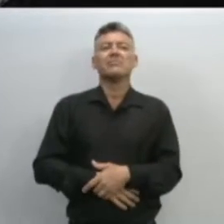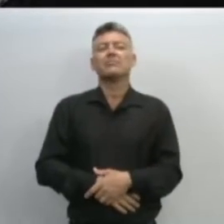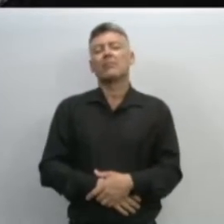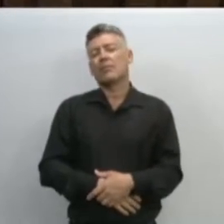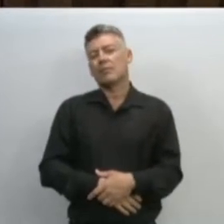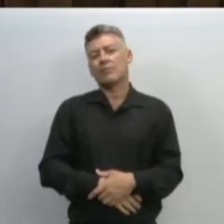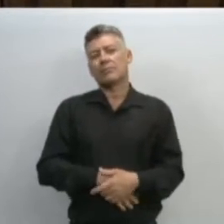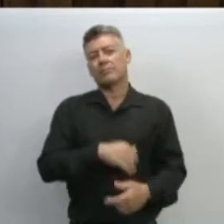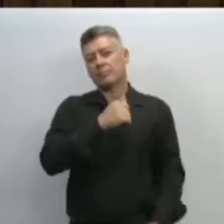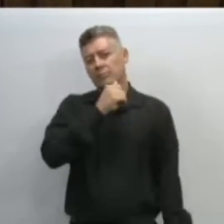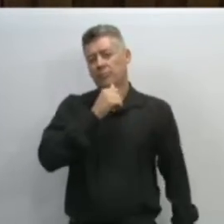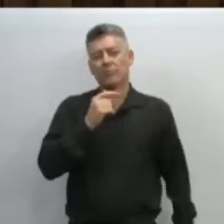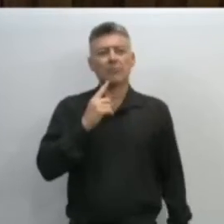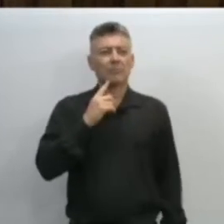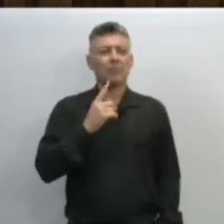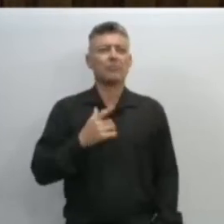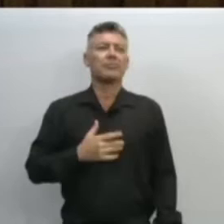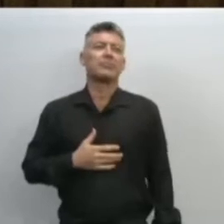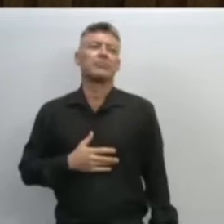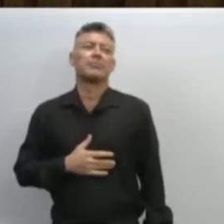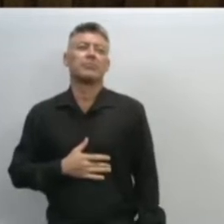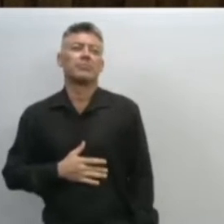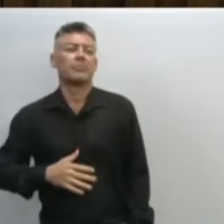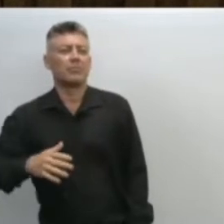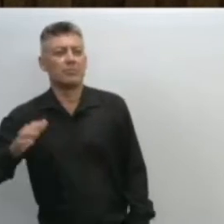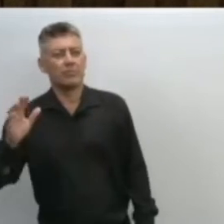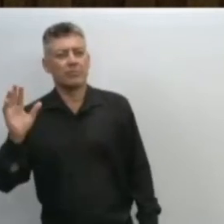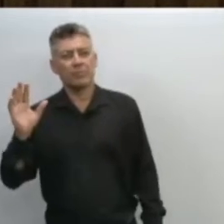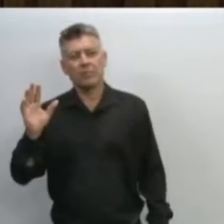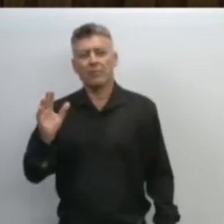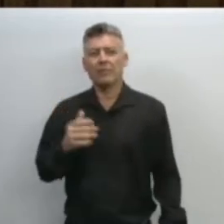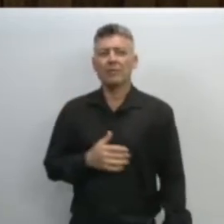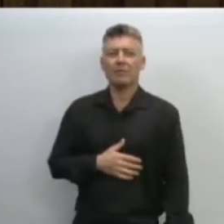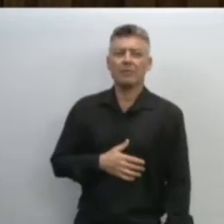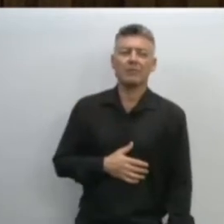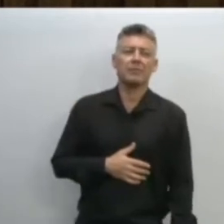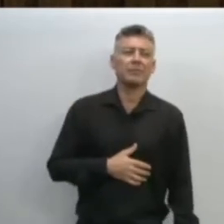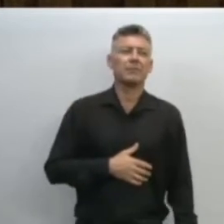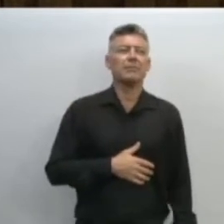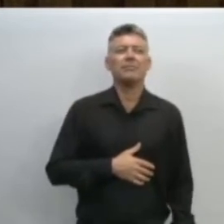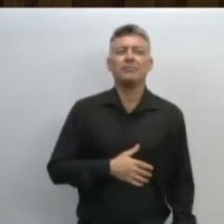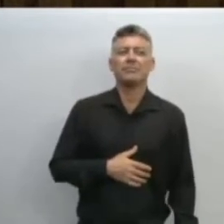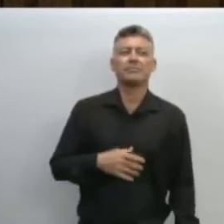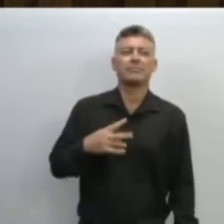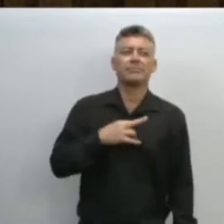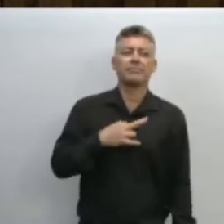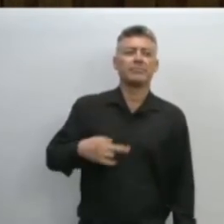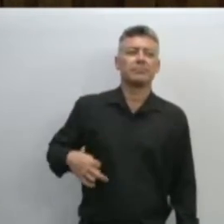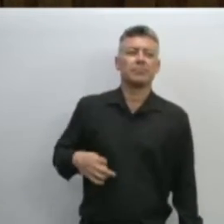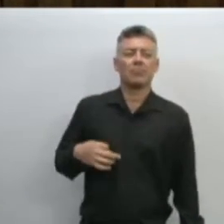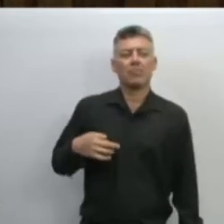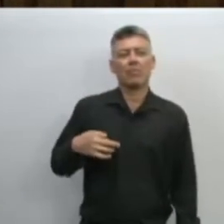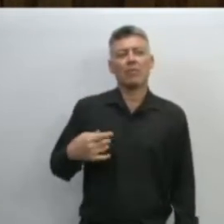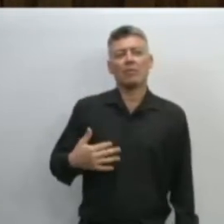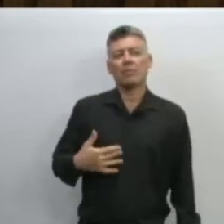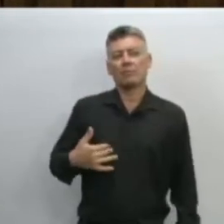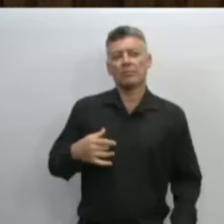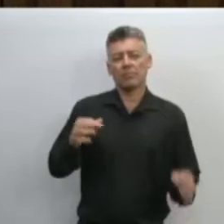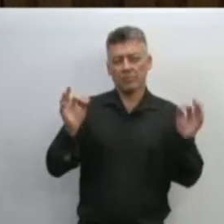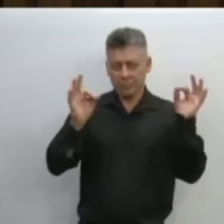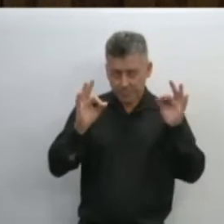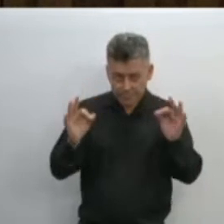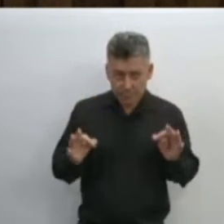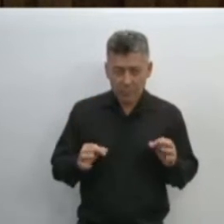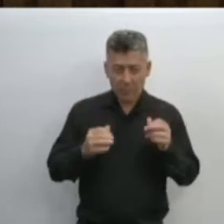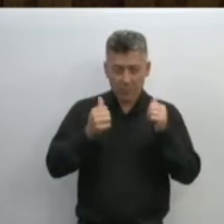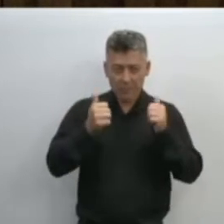Vereador Anderson Lopes, como vota a Vossa Excelência? Para declarar, senhor presidente. Declaração de voto. Senhor presidente, o vereador Bispo foi muito feliz nas suas